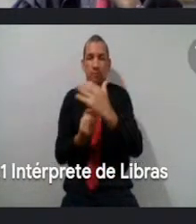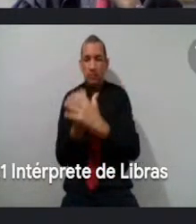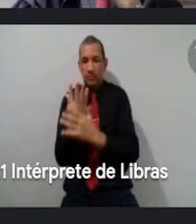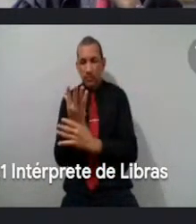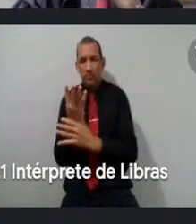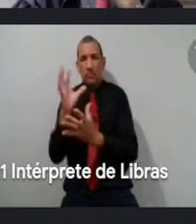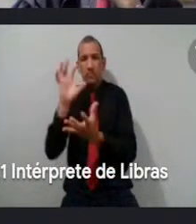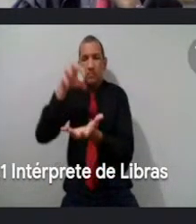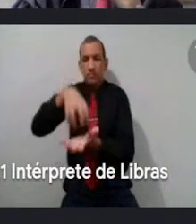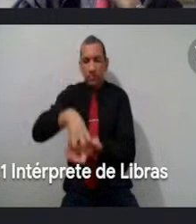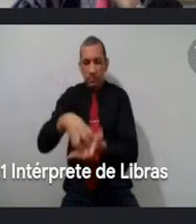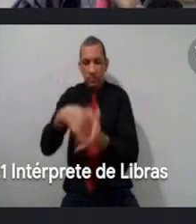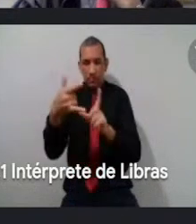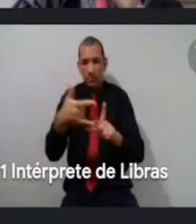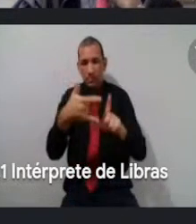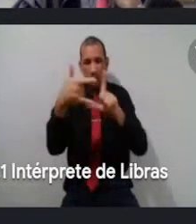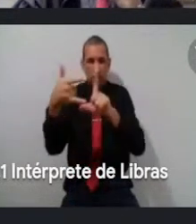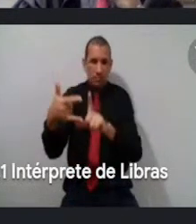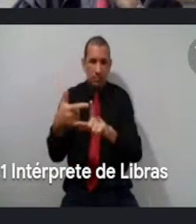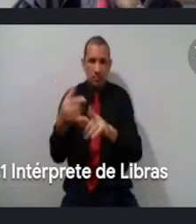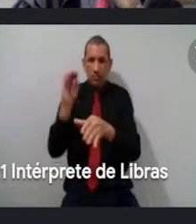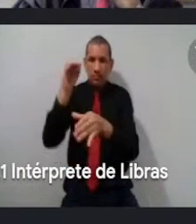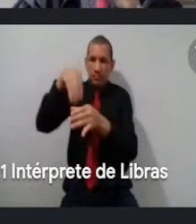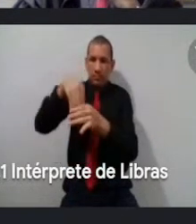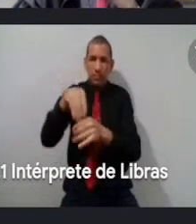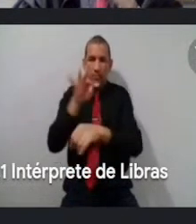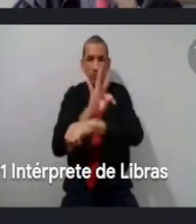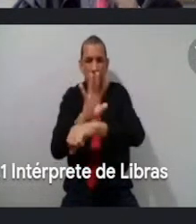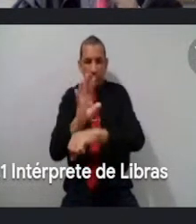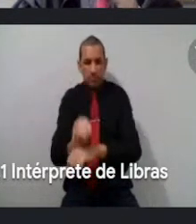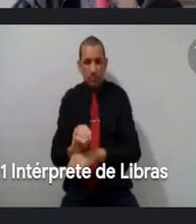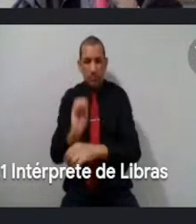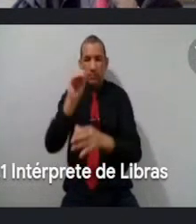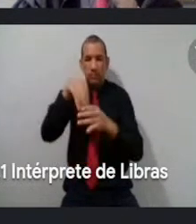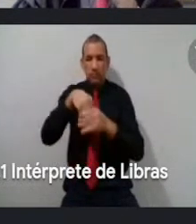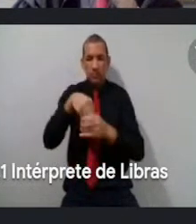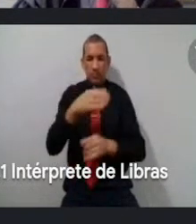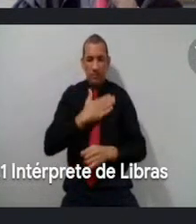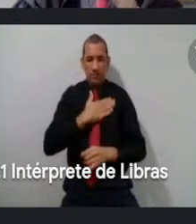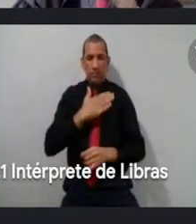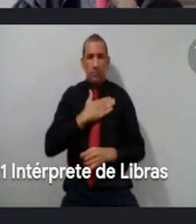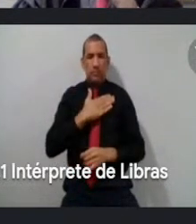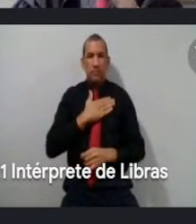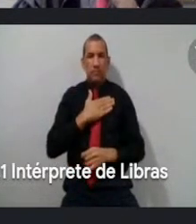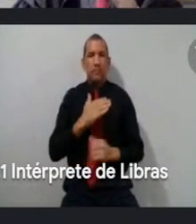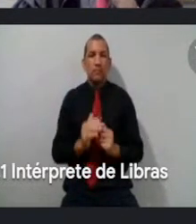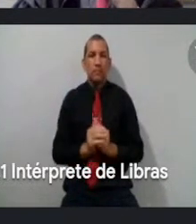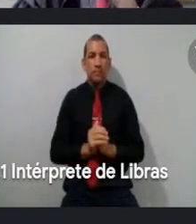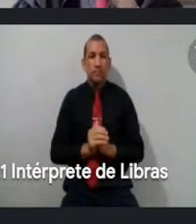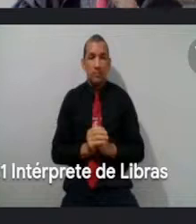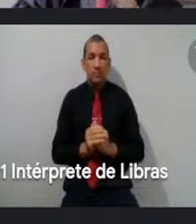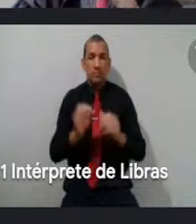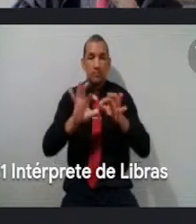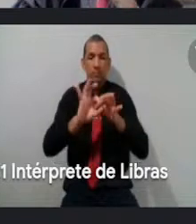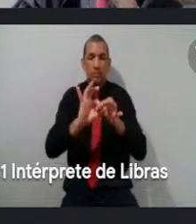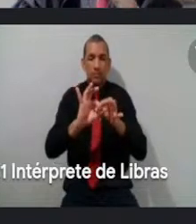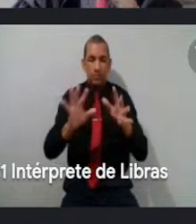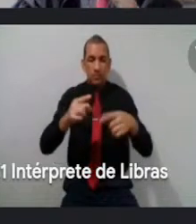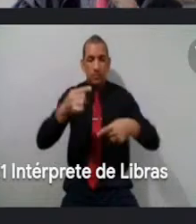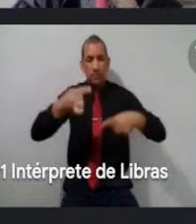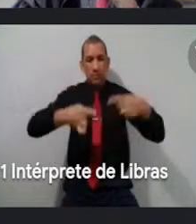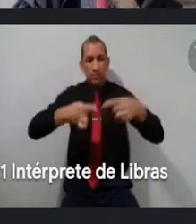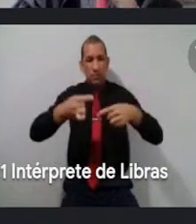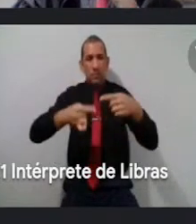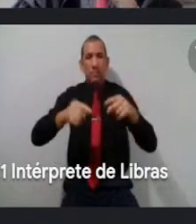atendimento virtual hálito do Estado do Tocantins É como voto e colocou em discussão